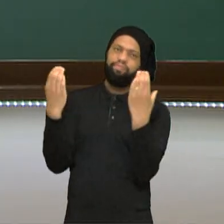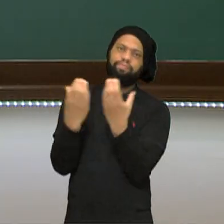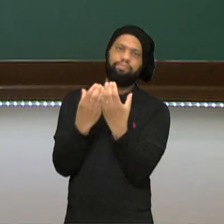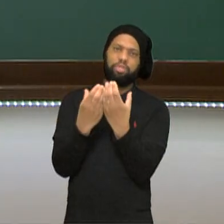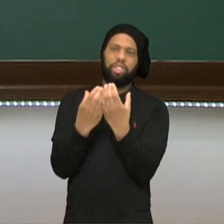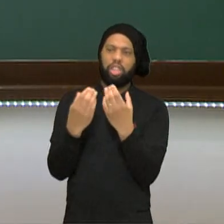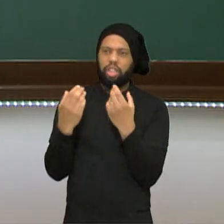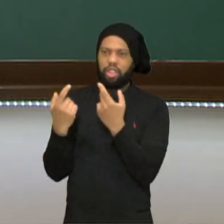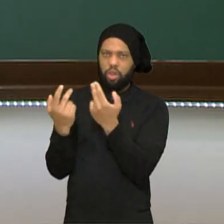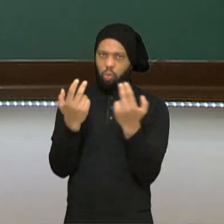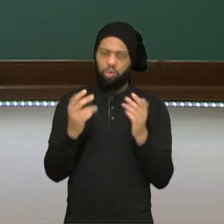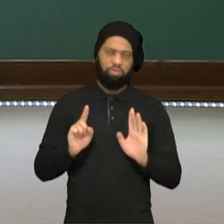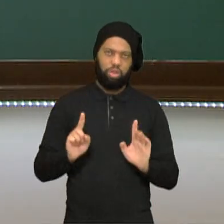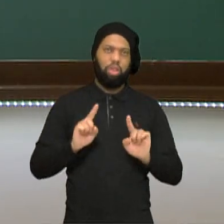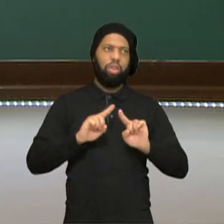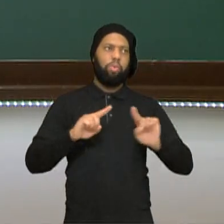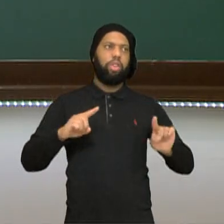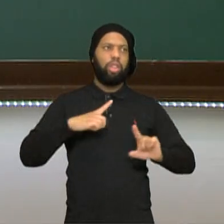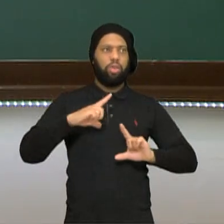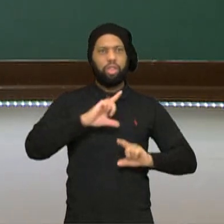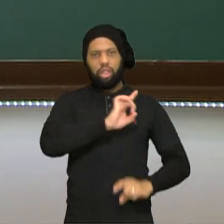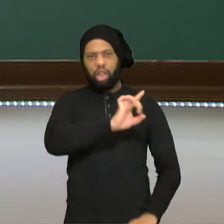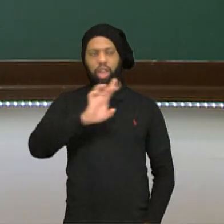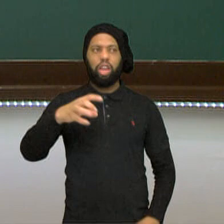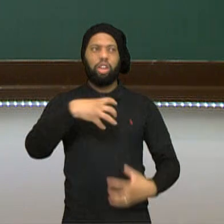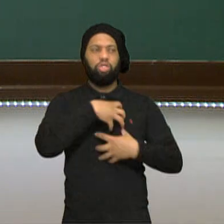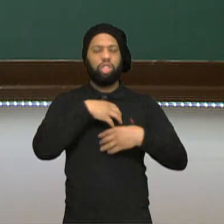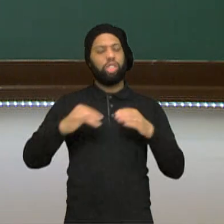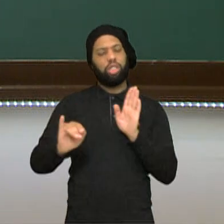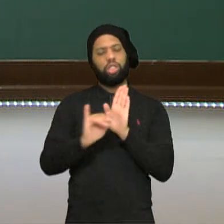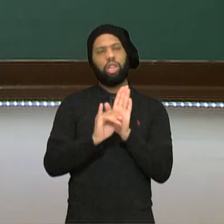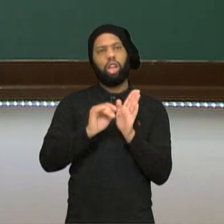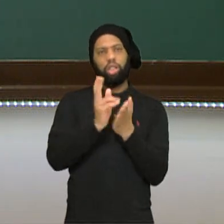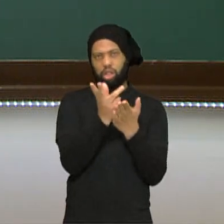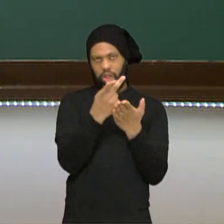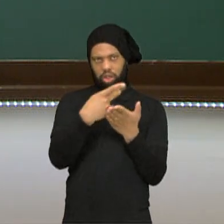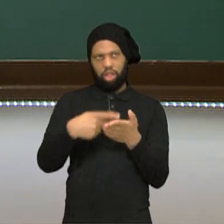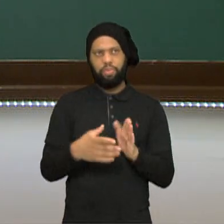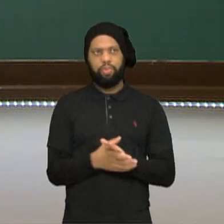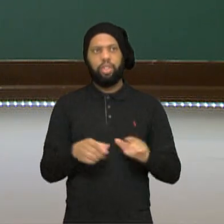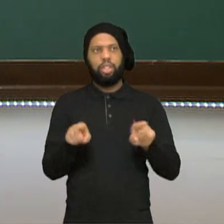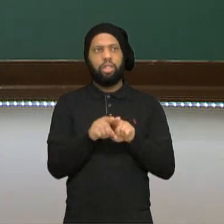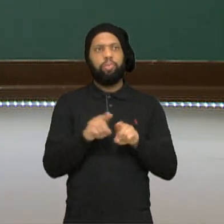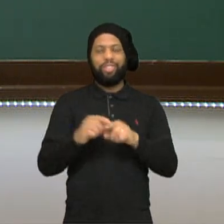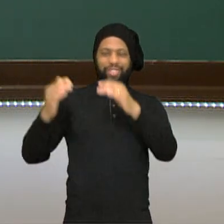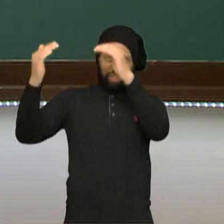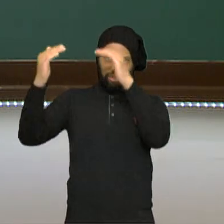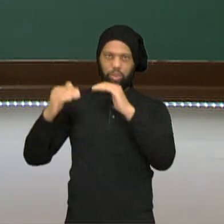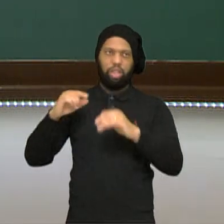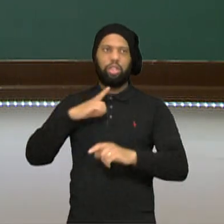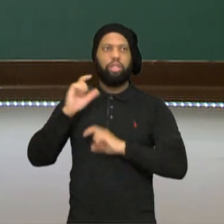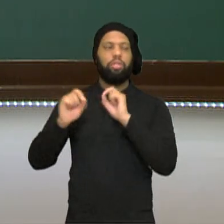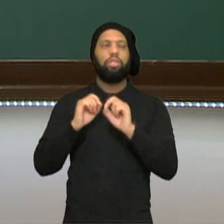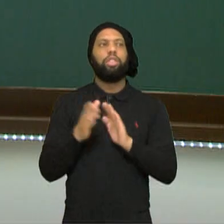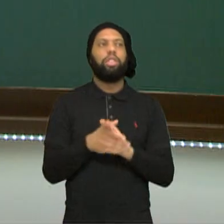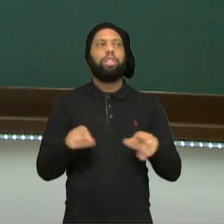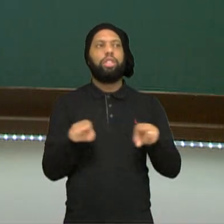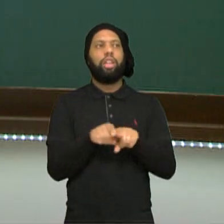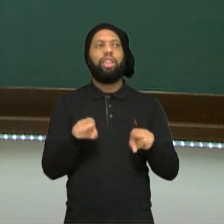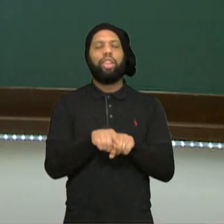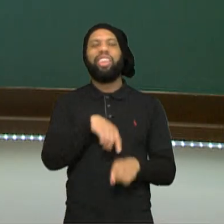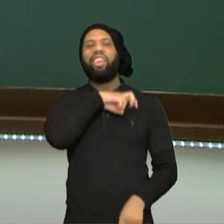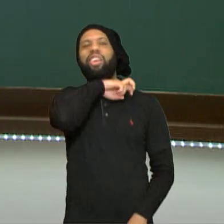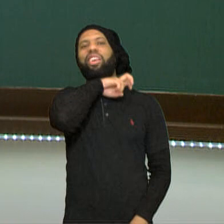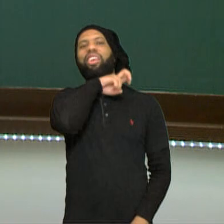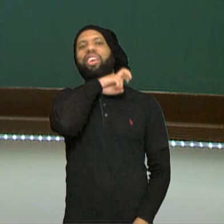pode sofrer alterações, né? Cada um vai ter a sua identidade, né? Outro exemplo ali, ó, o dente de serpente. Então é diferente